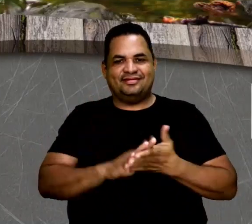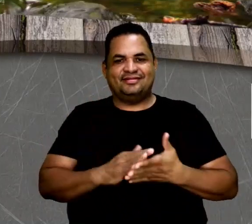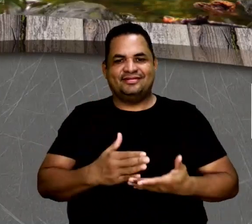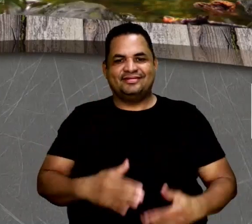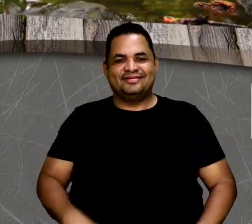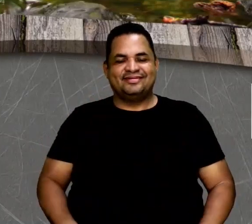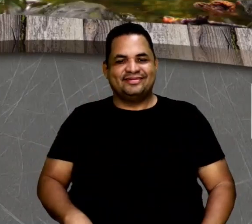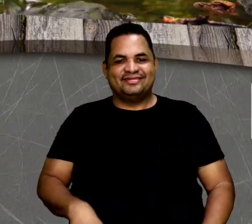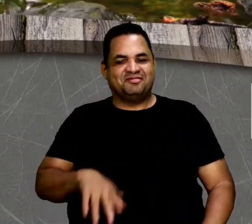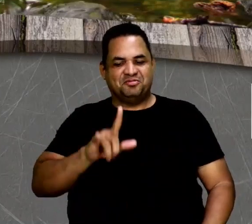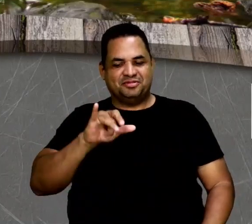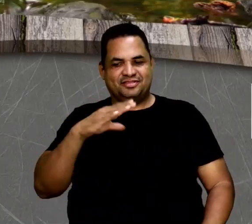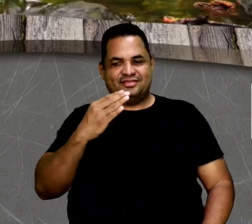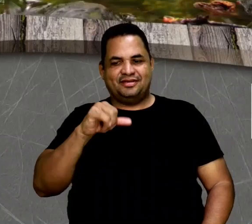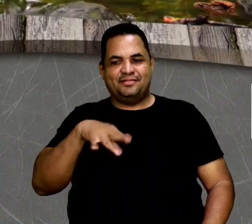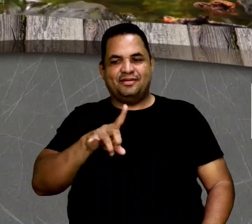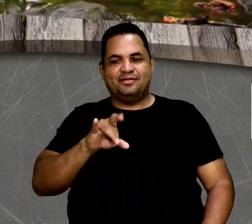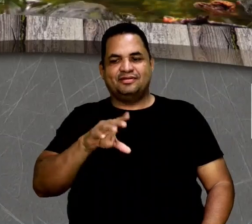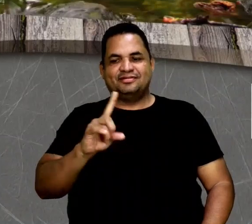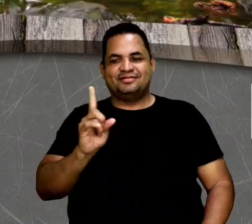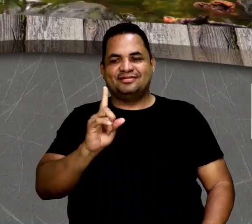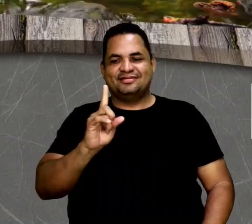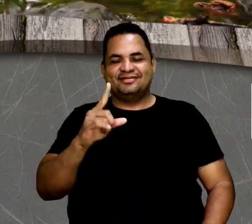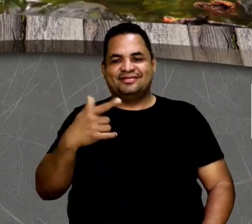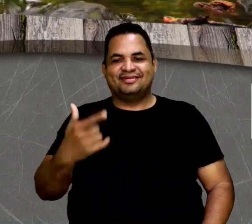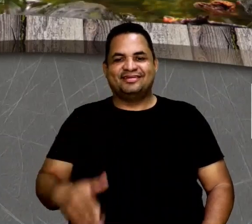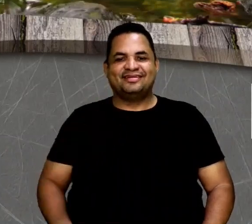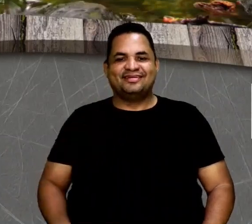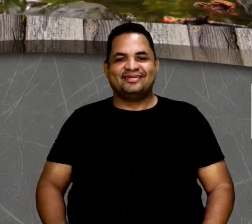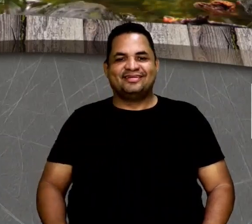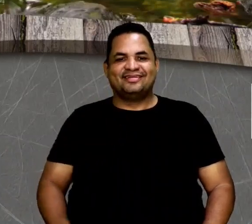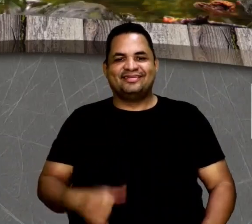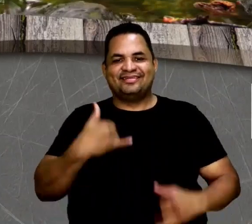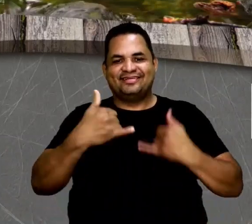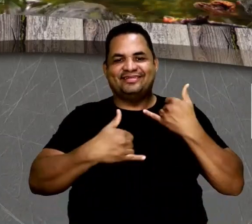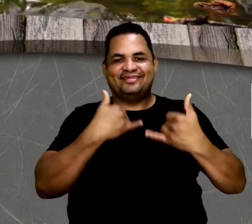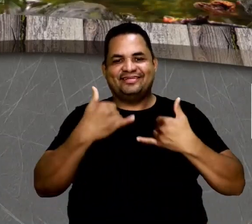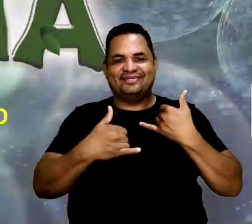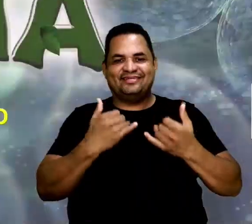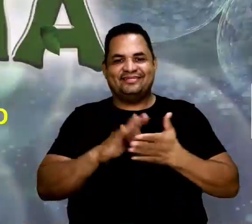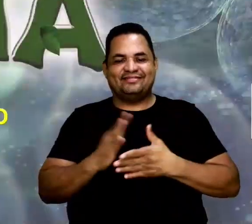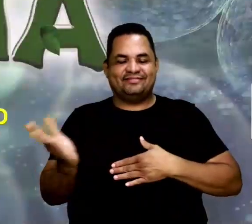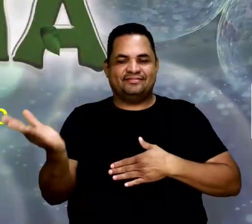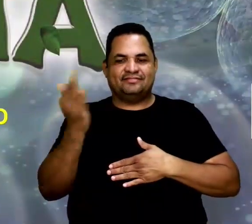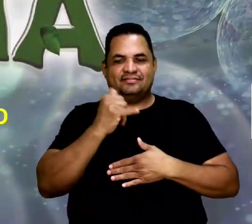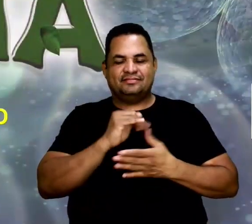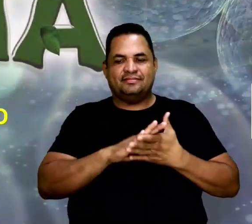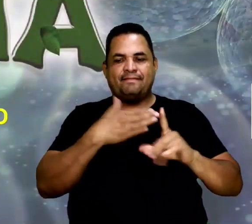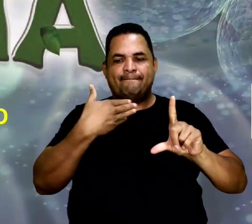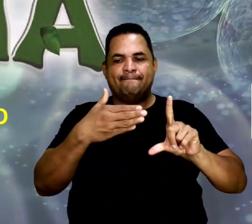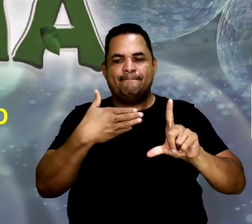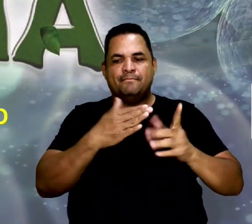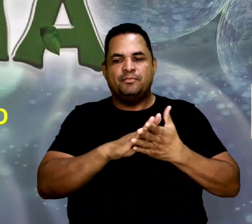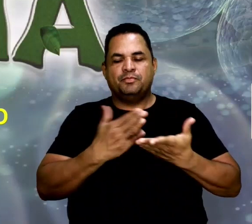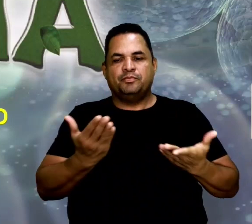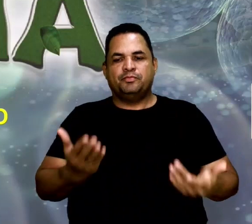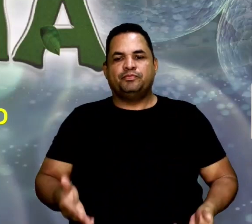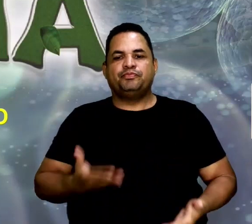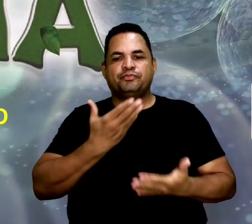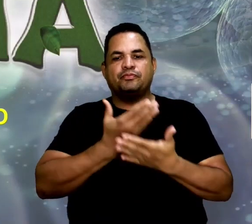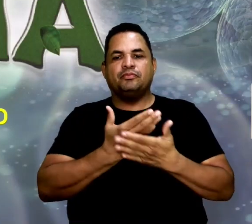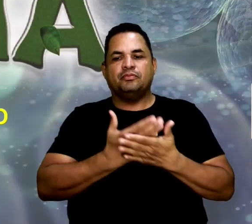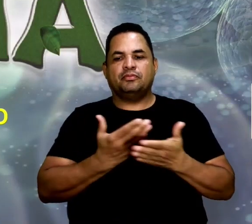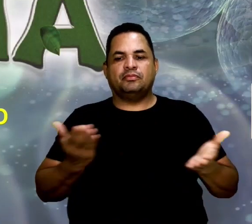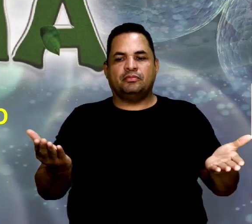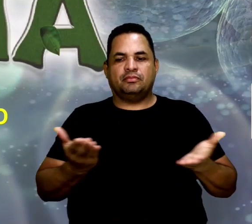Maurício aqui, não. Junto, Tá bom? todo mundo junto. Bora. Brincadeiras aí, pessoal. Vamos lá. Então, joga na tela qual é a nossa aula de hoje.